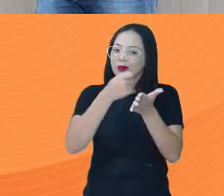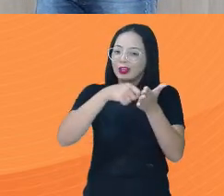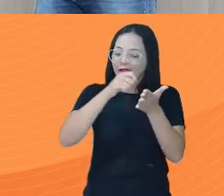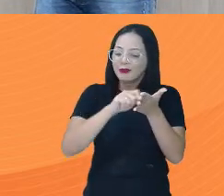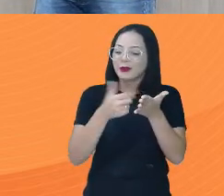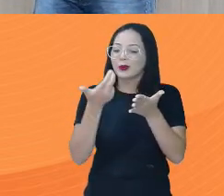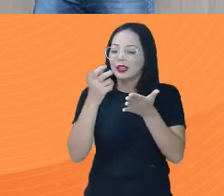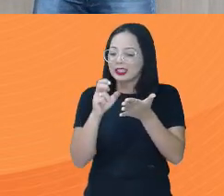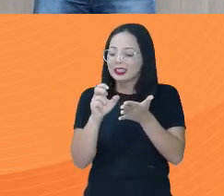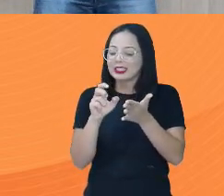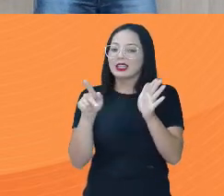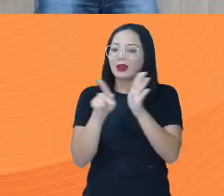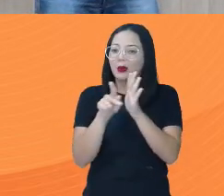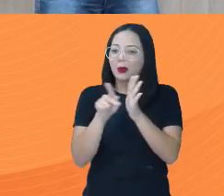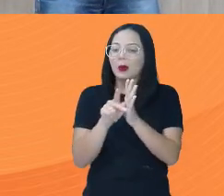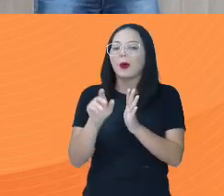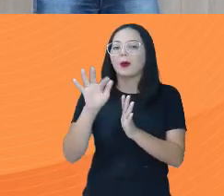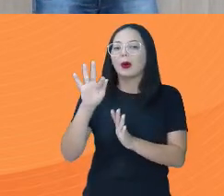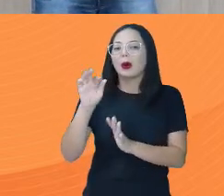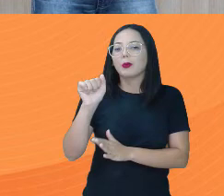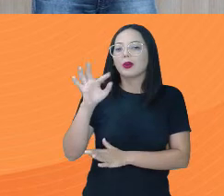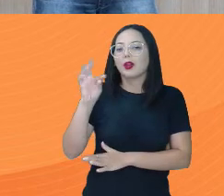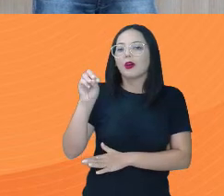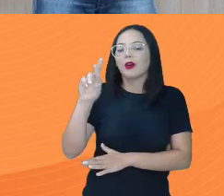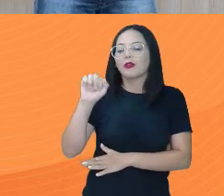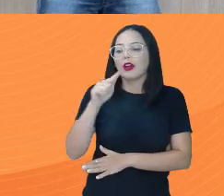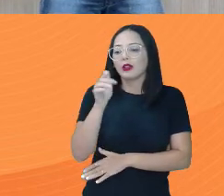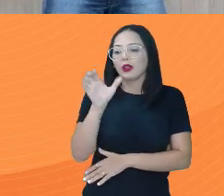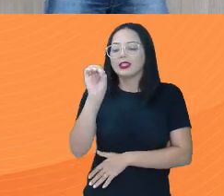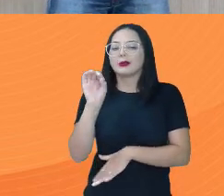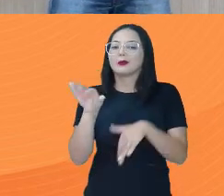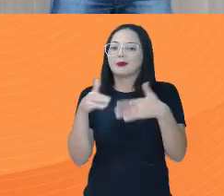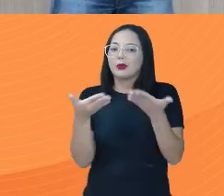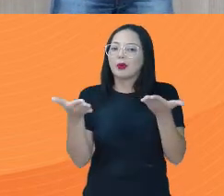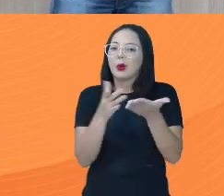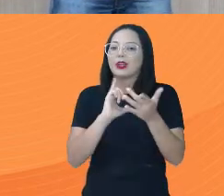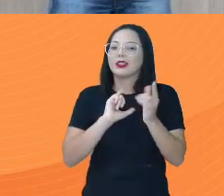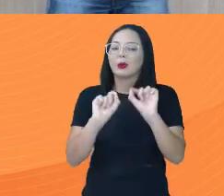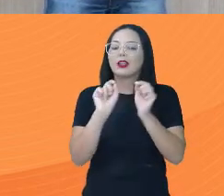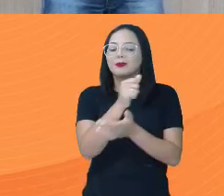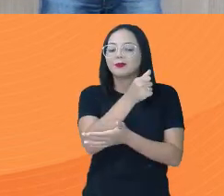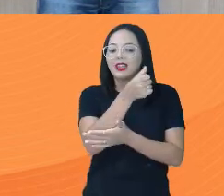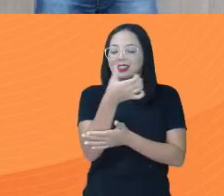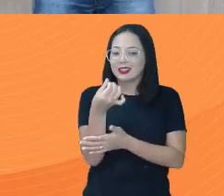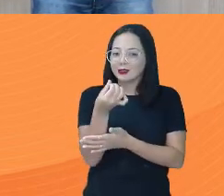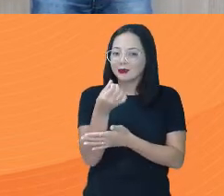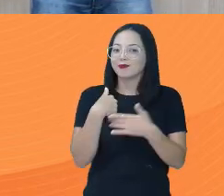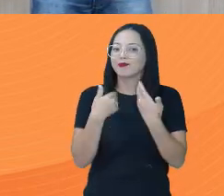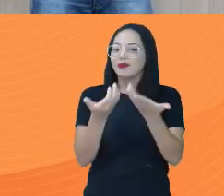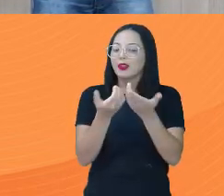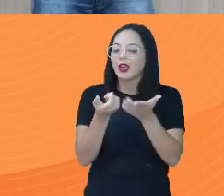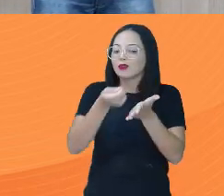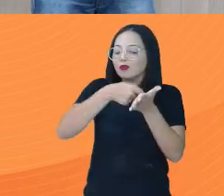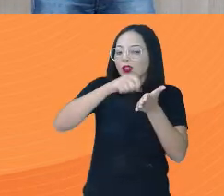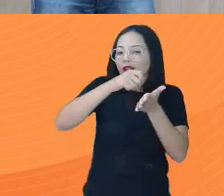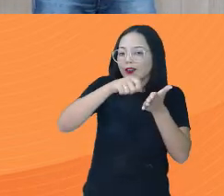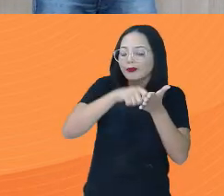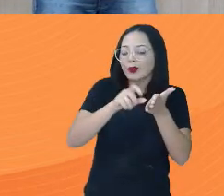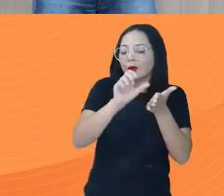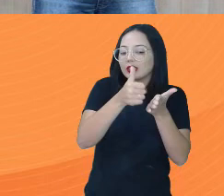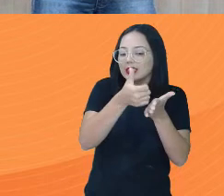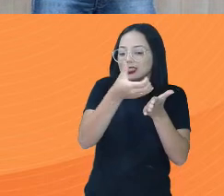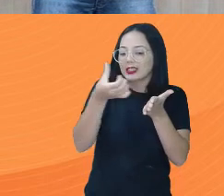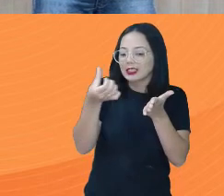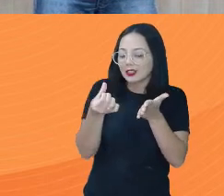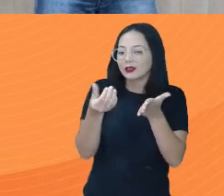15 na forma de uma fatoração. Então, eu tenho aí agora o 16. Eu quero escrever o